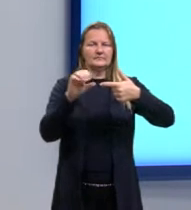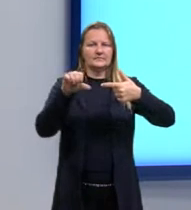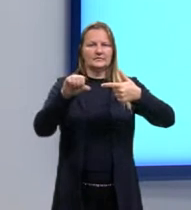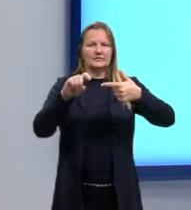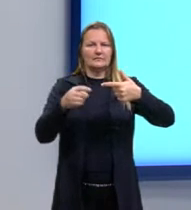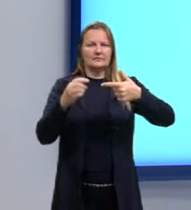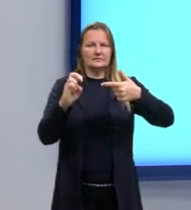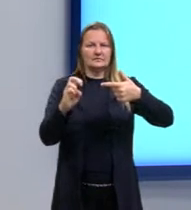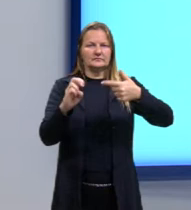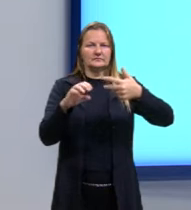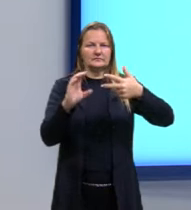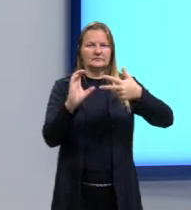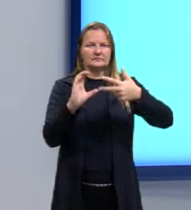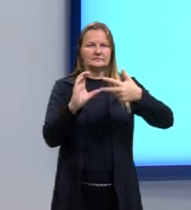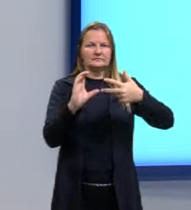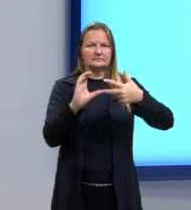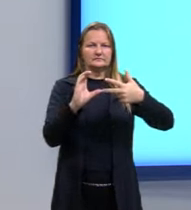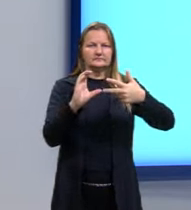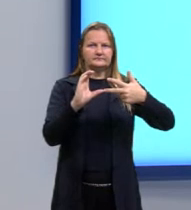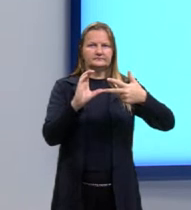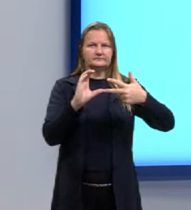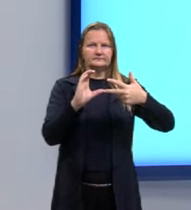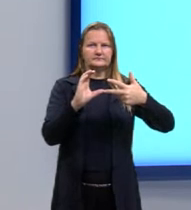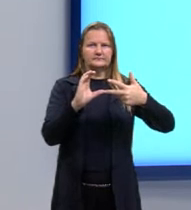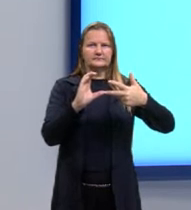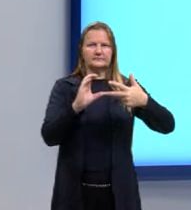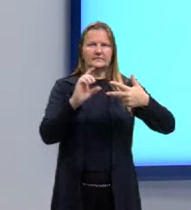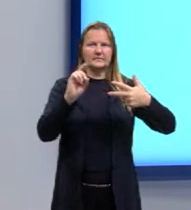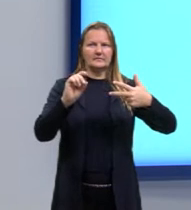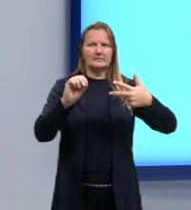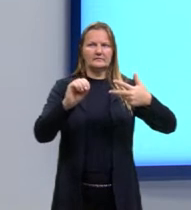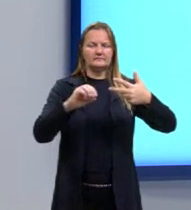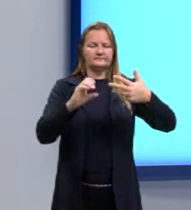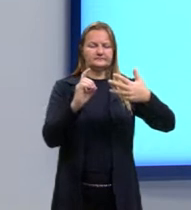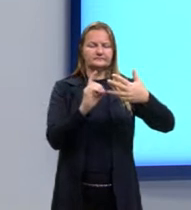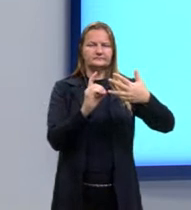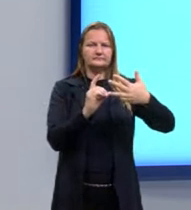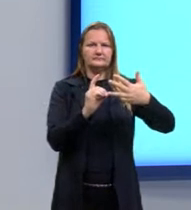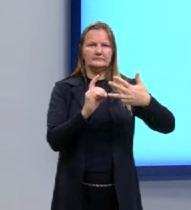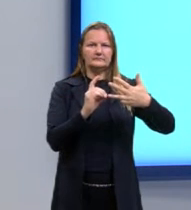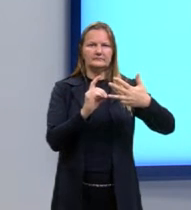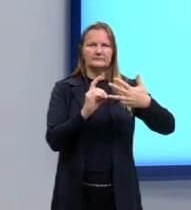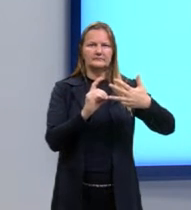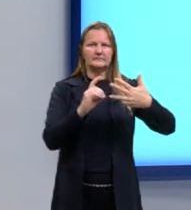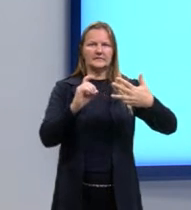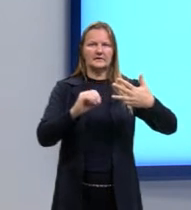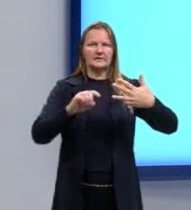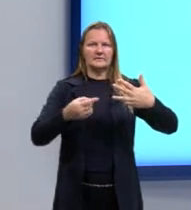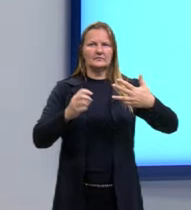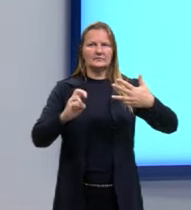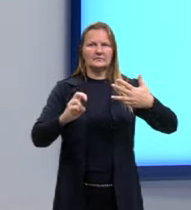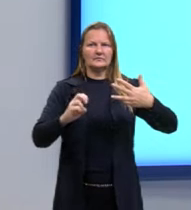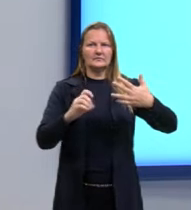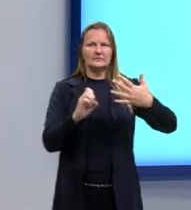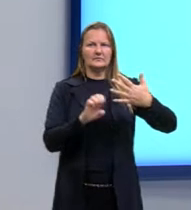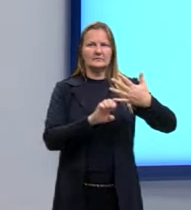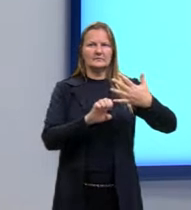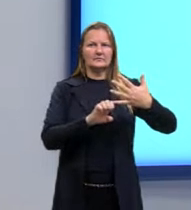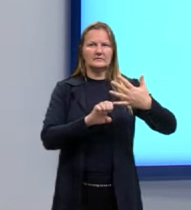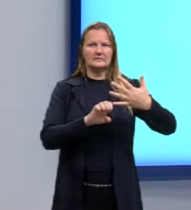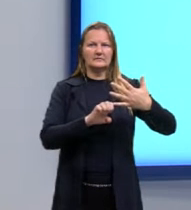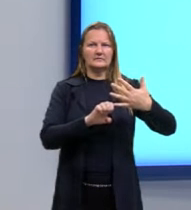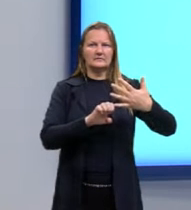9,5 alternativa c 10 Alternativa de 10,5 e